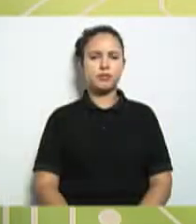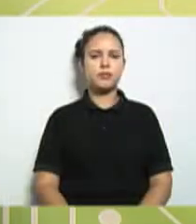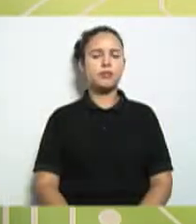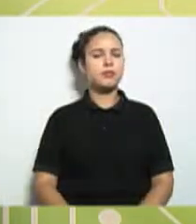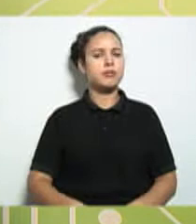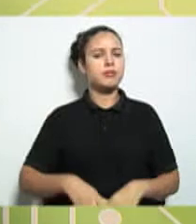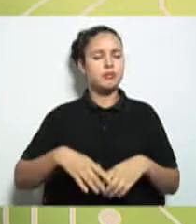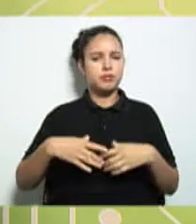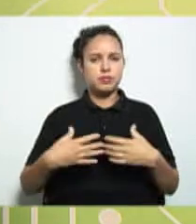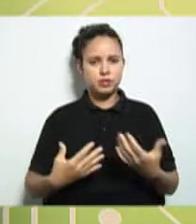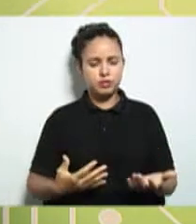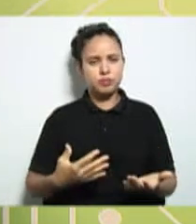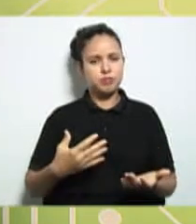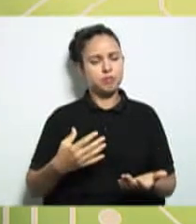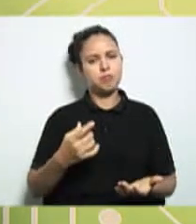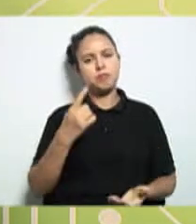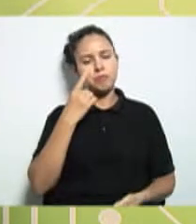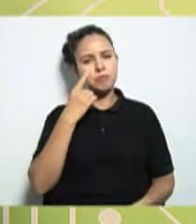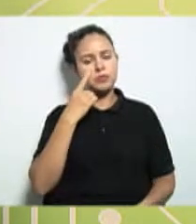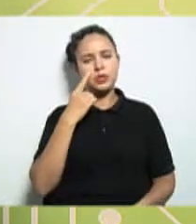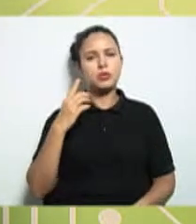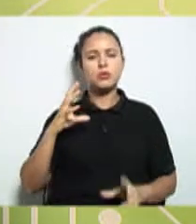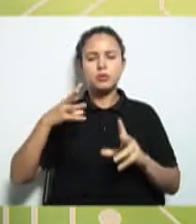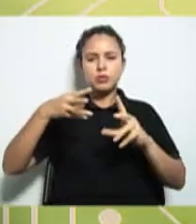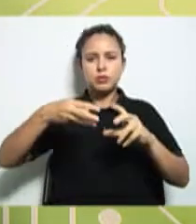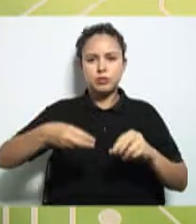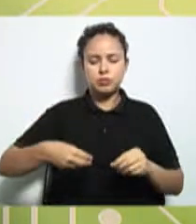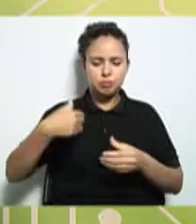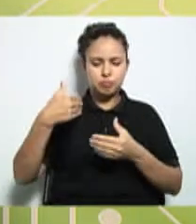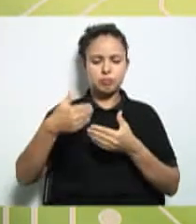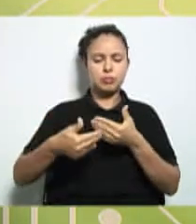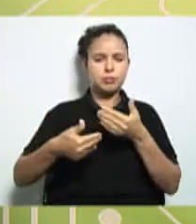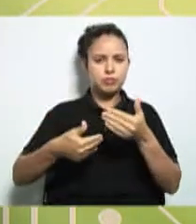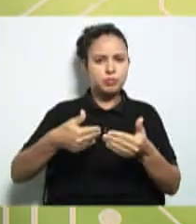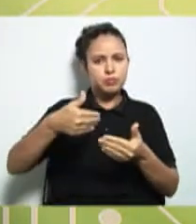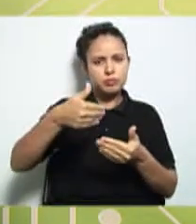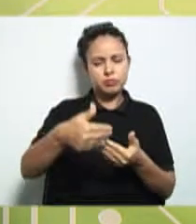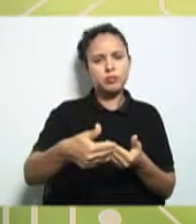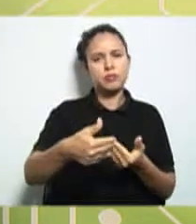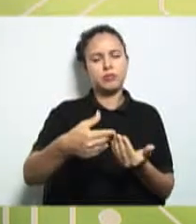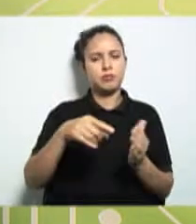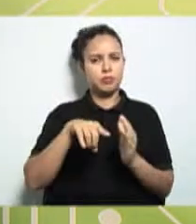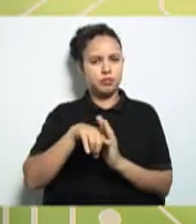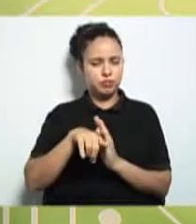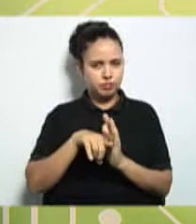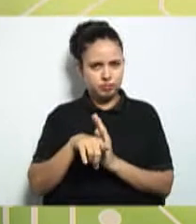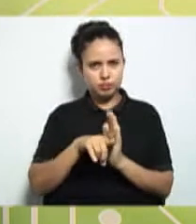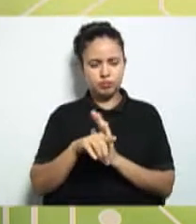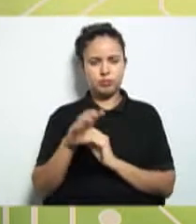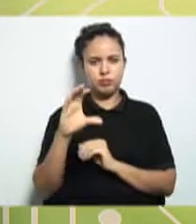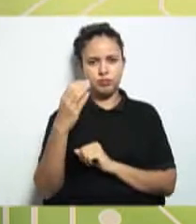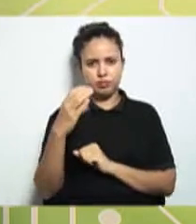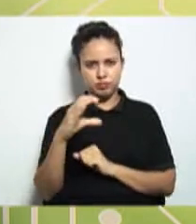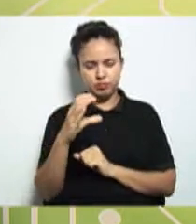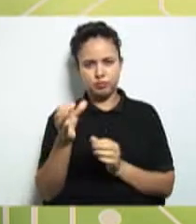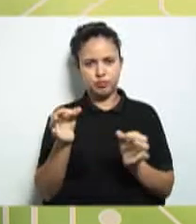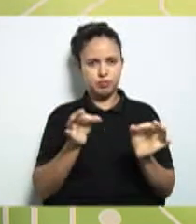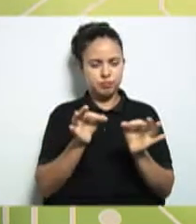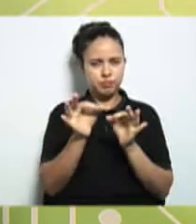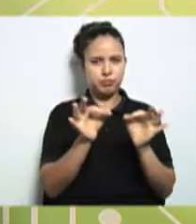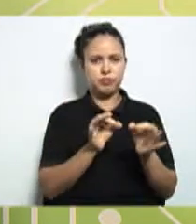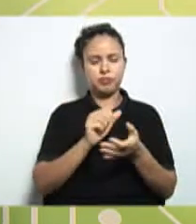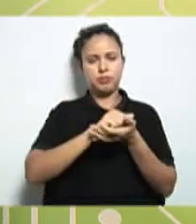Nós vimos então todos os passos, né, de uma pesquisa científica, o planejamento das